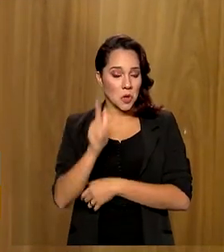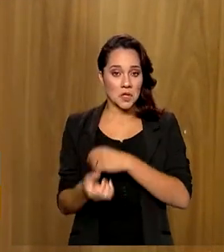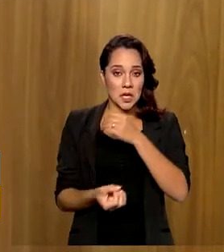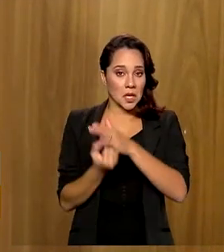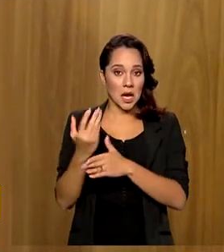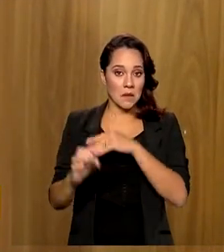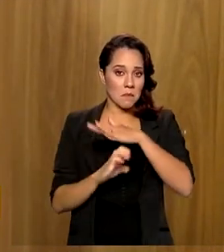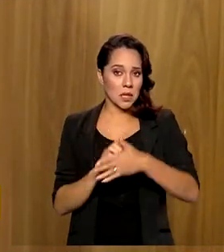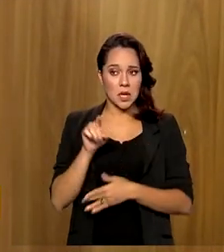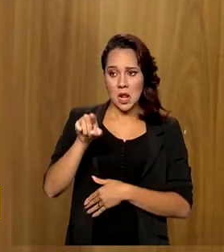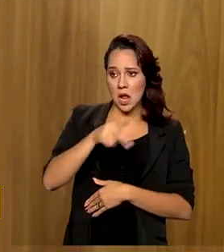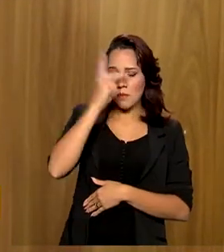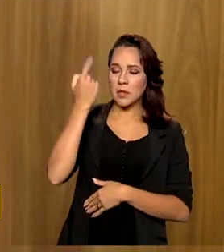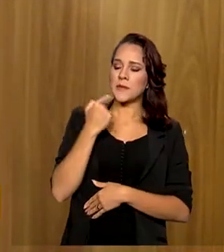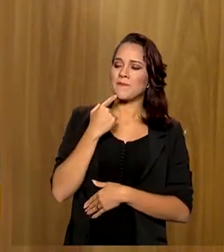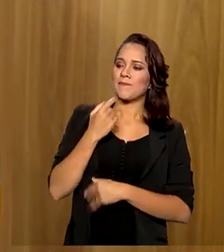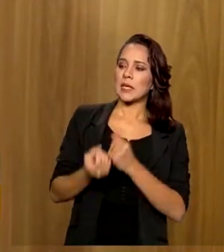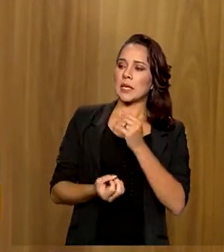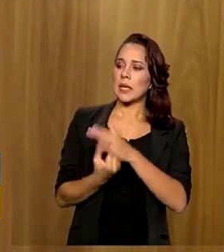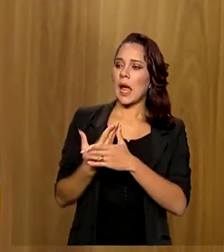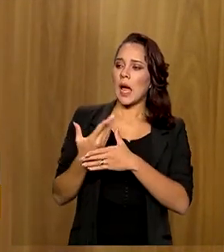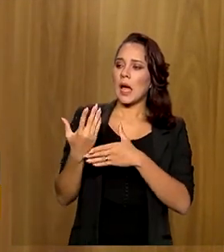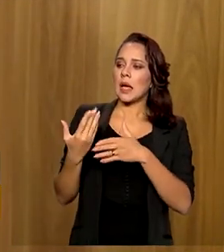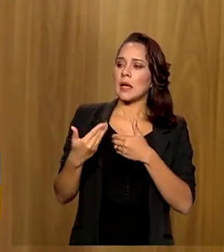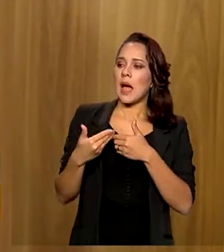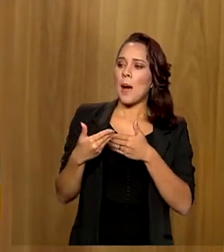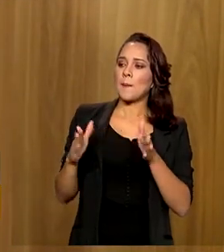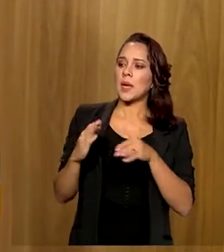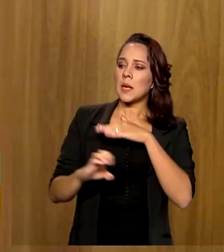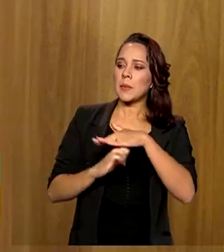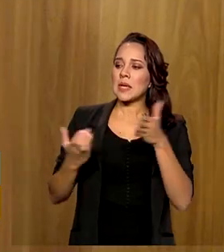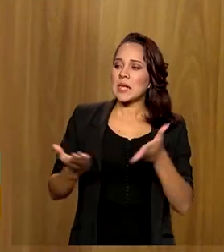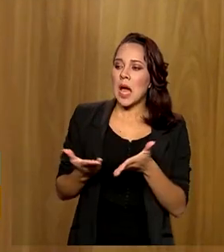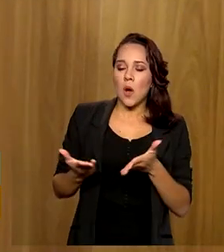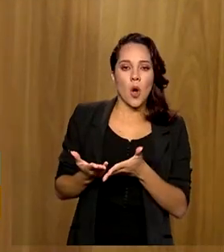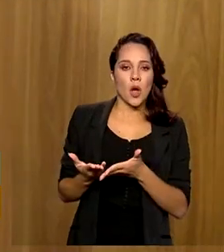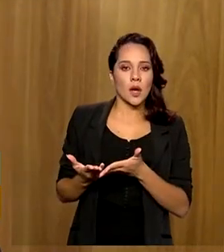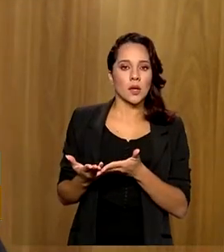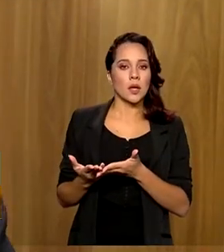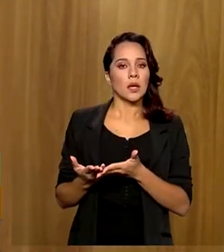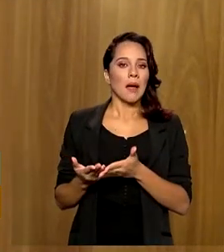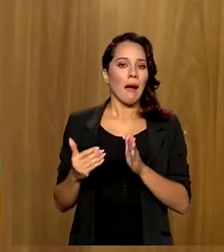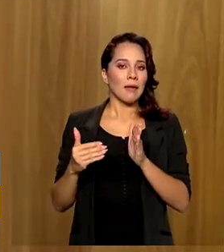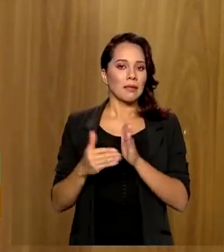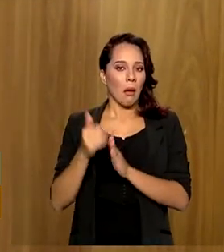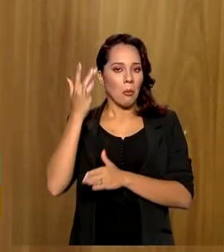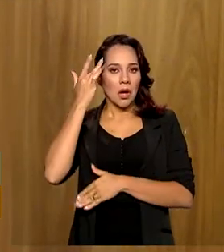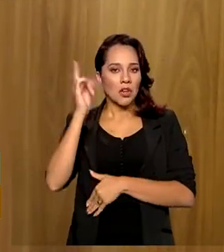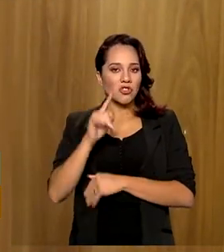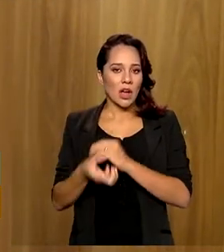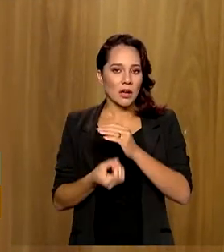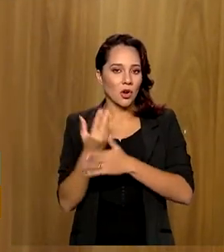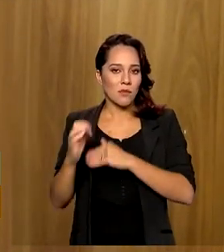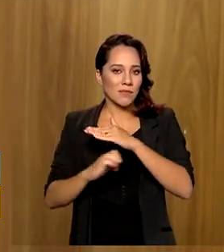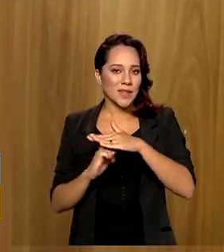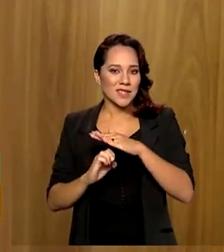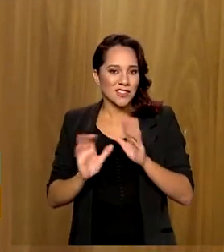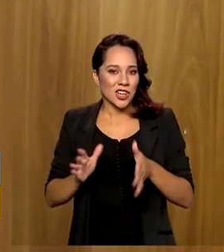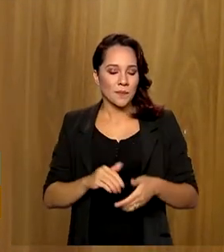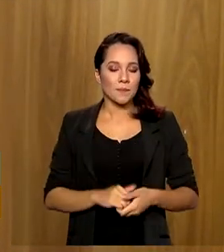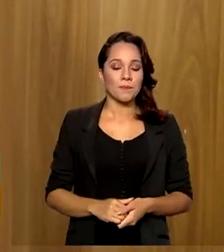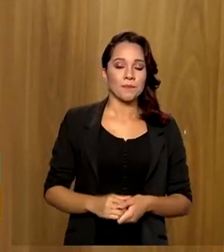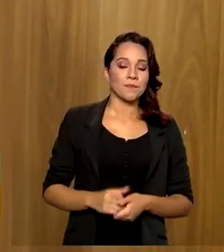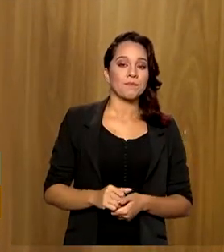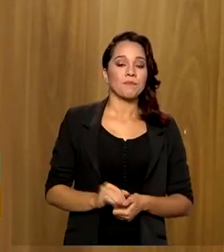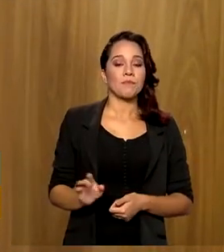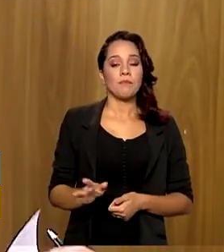dizer, se alguém em Recife começar a criar uma empresa agora, tentar abrir uma empresa agora até o final do dia, ela já vai, aproximadamente, já vai ter criado. E quando você... A